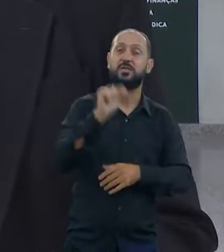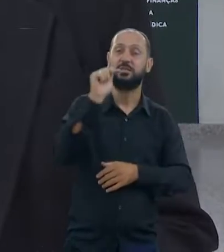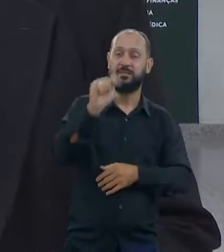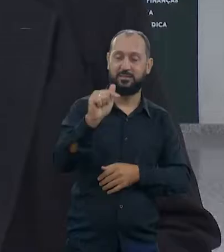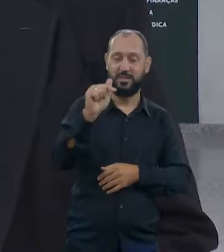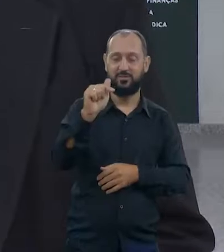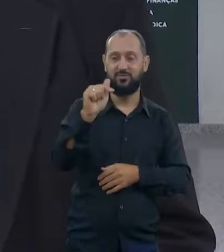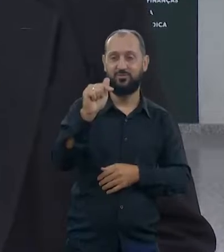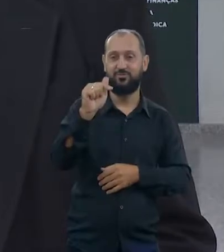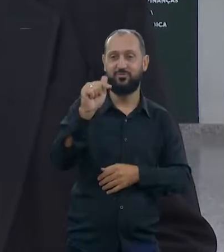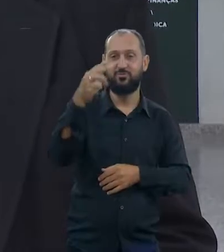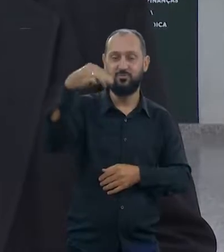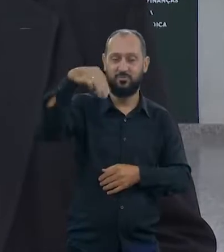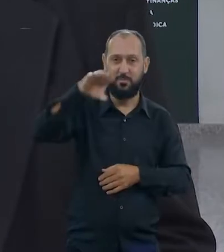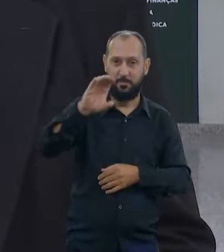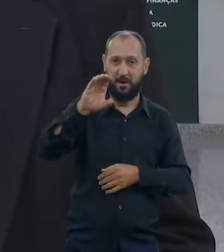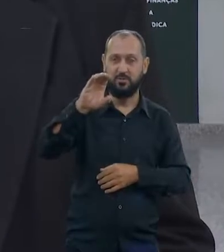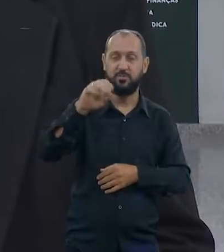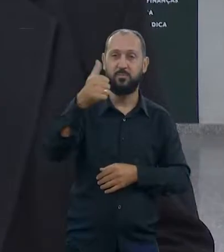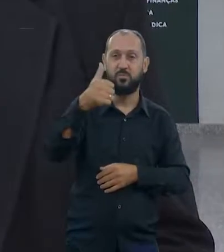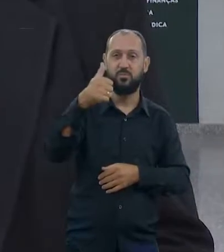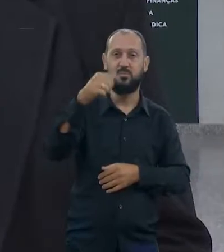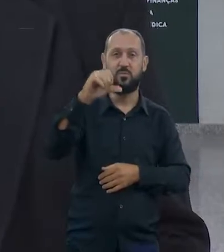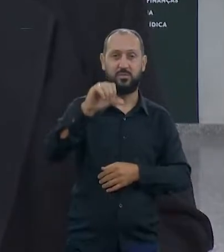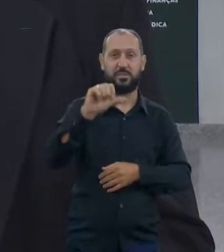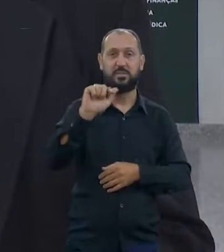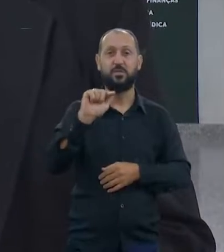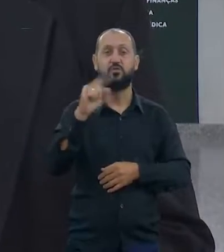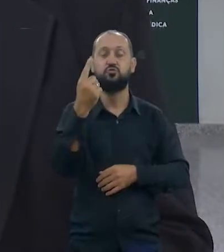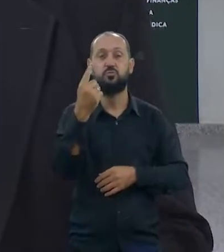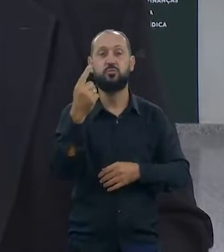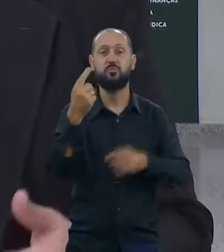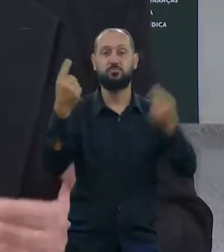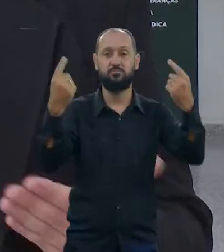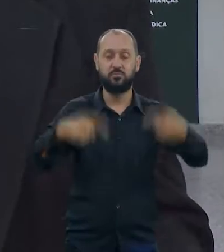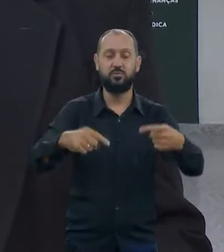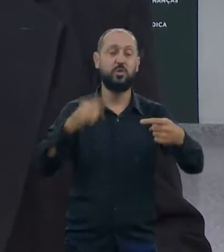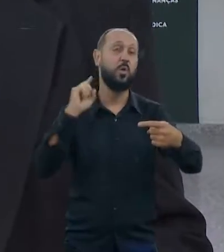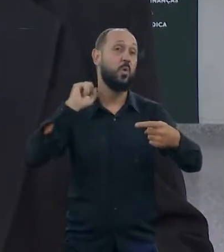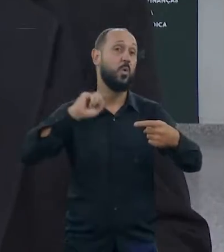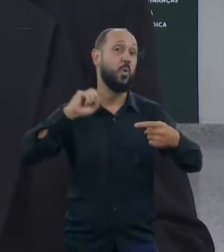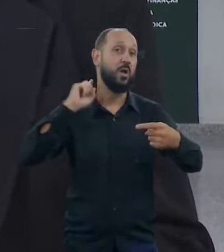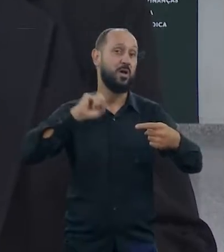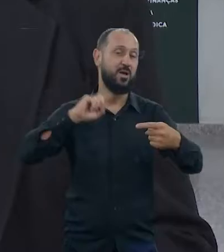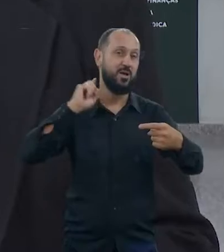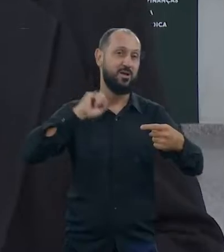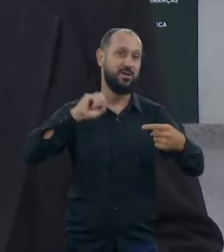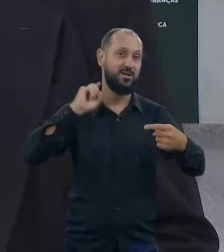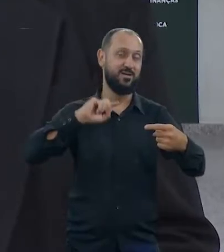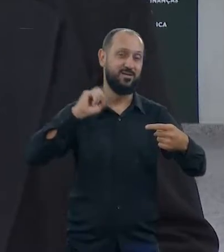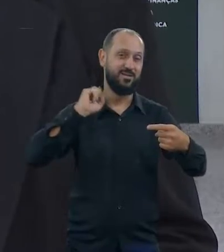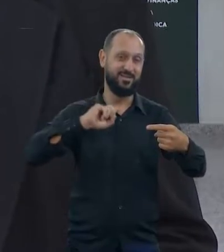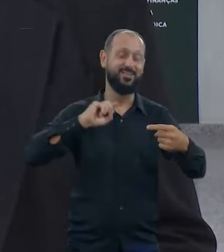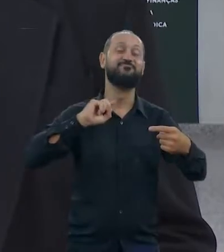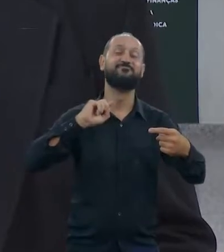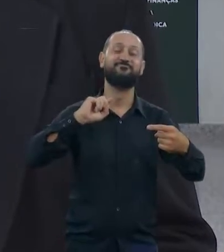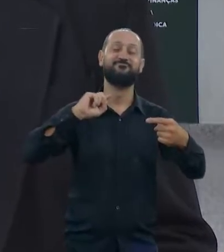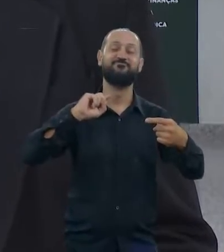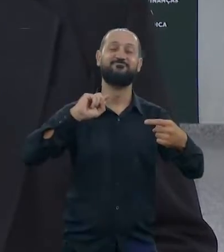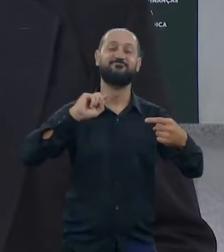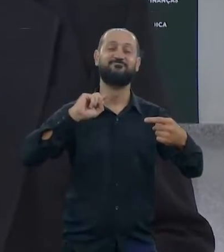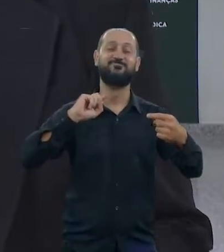em 7 de março de 1971, com um confronto entre Corinthians e Flamengo, vencido